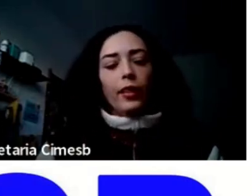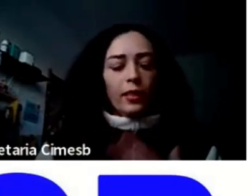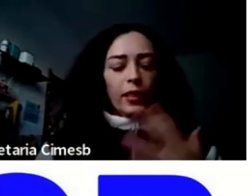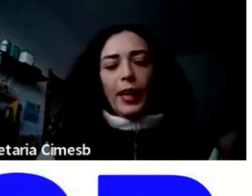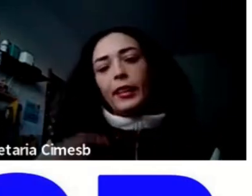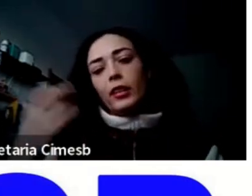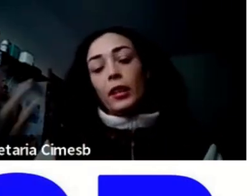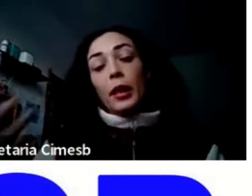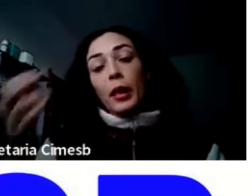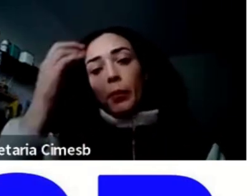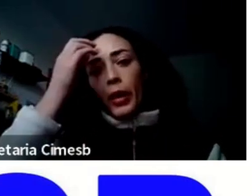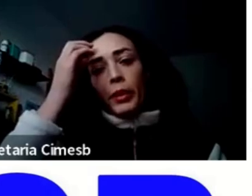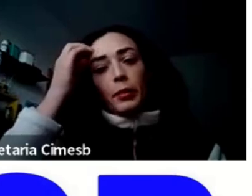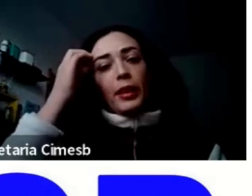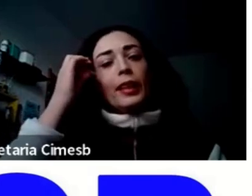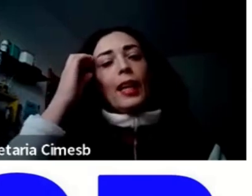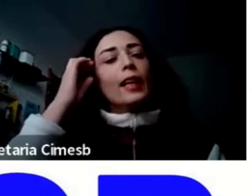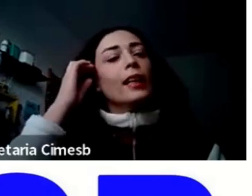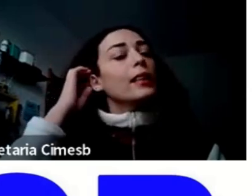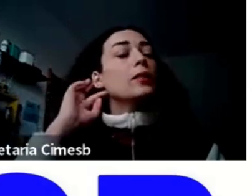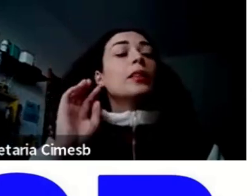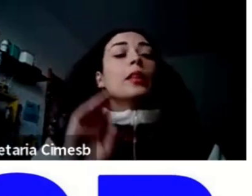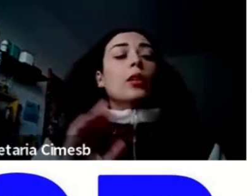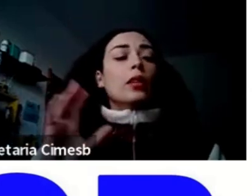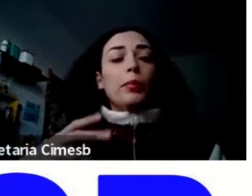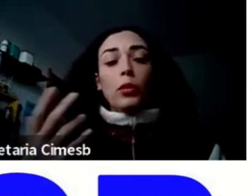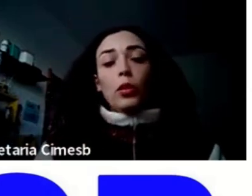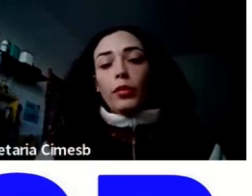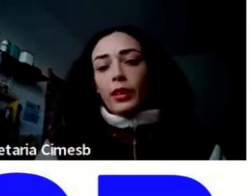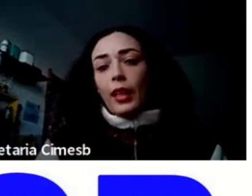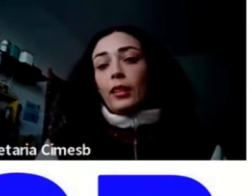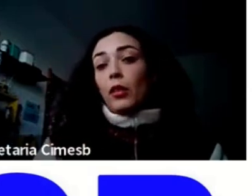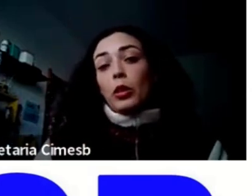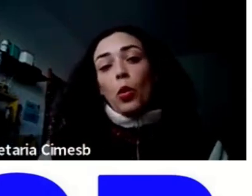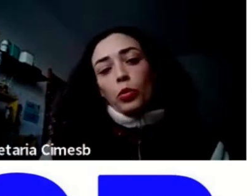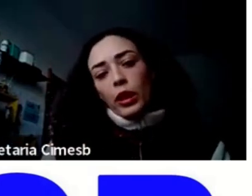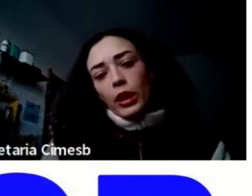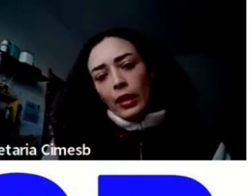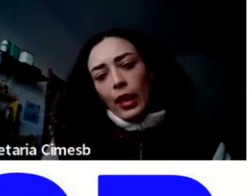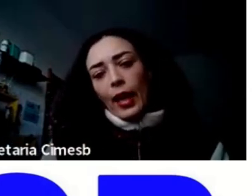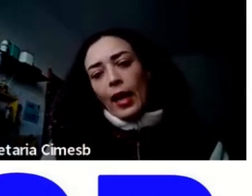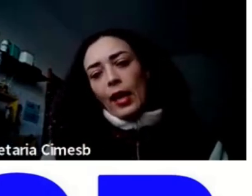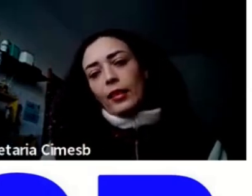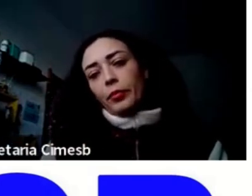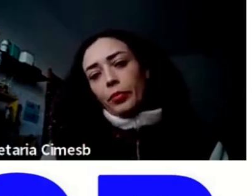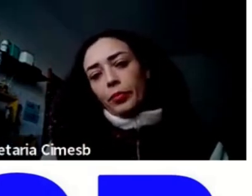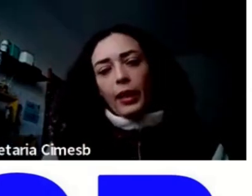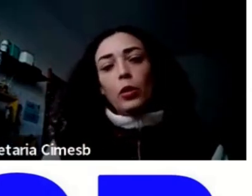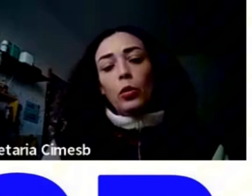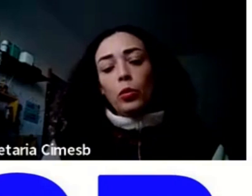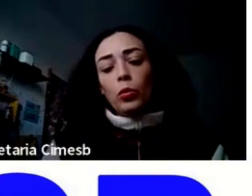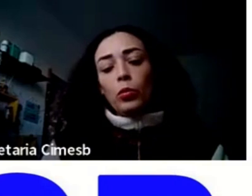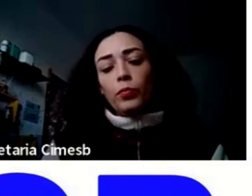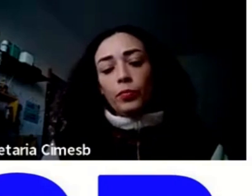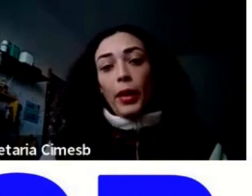queriam guerreiras, para participar da guerra. Então, qualquer pessoa com deficiência, então, escondia na casa